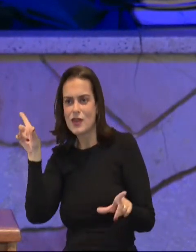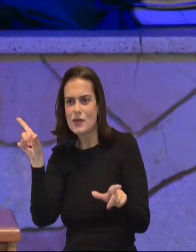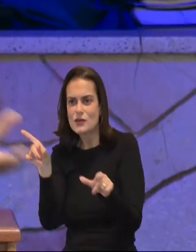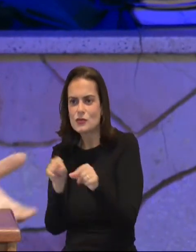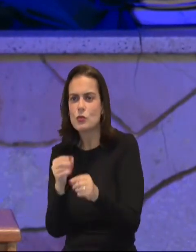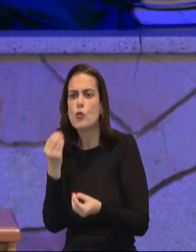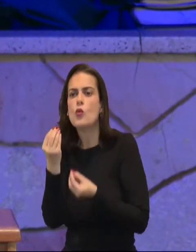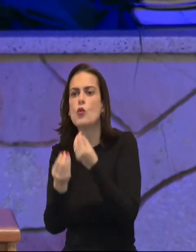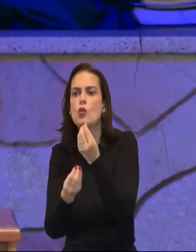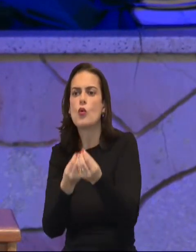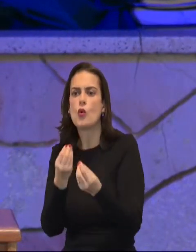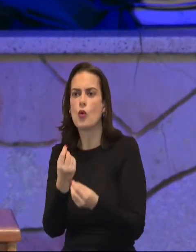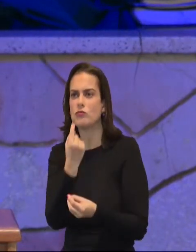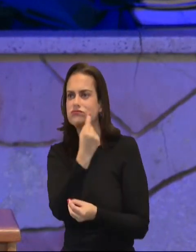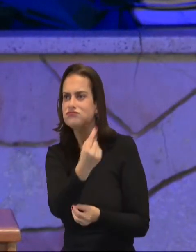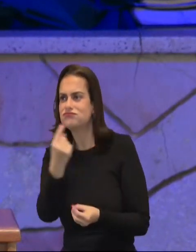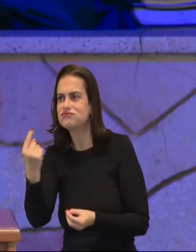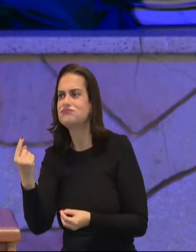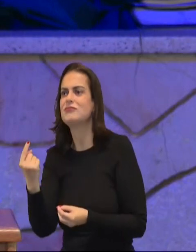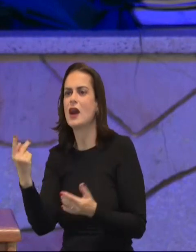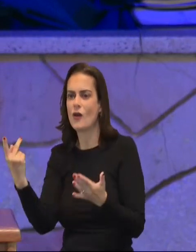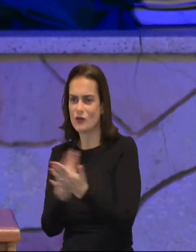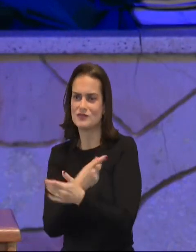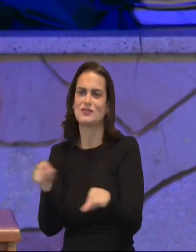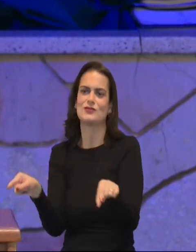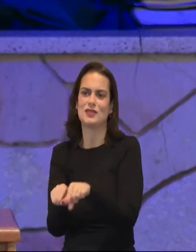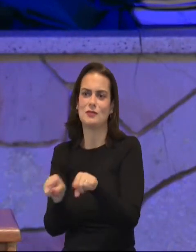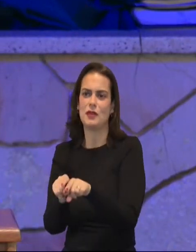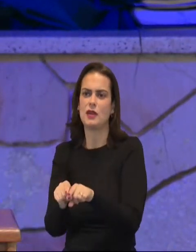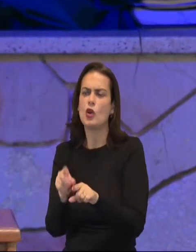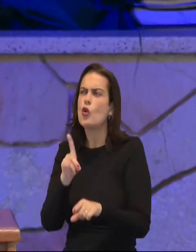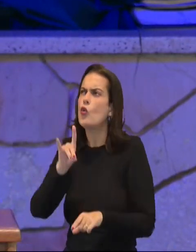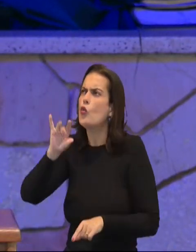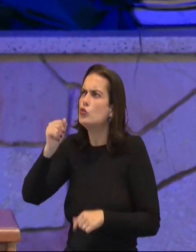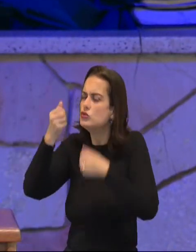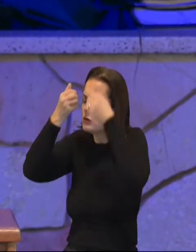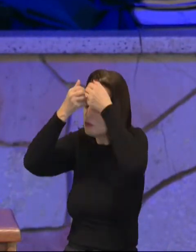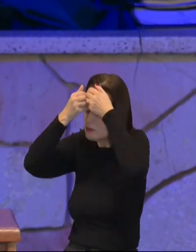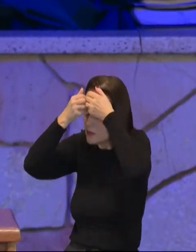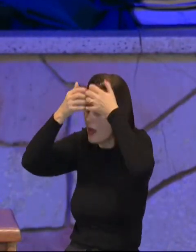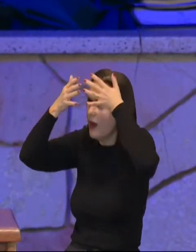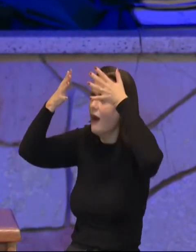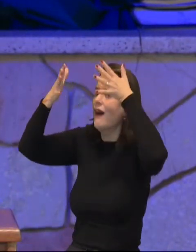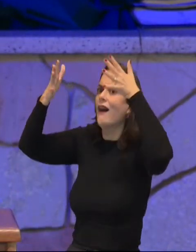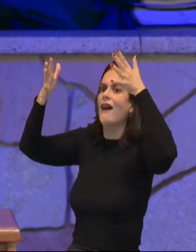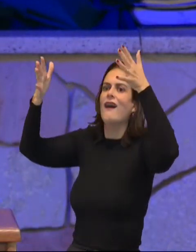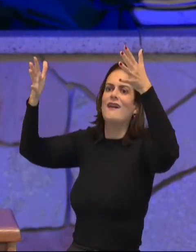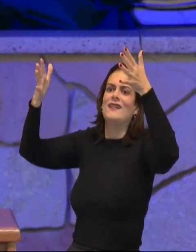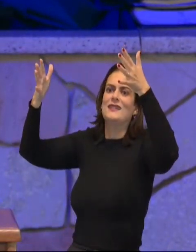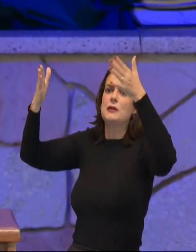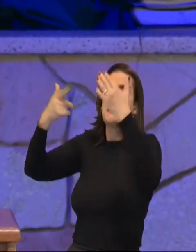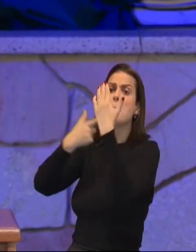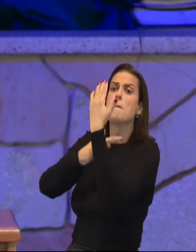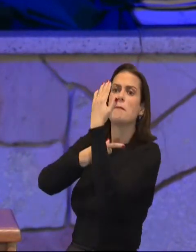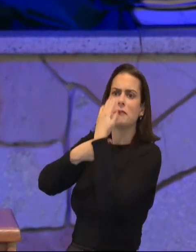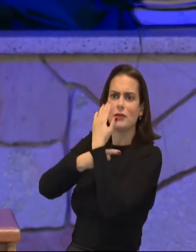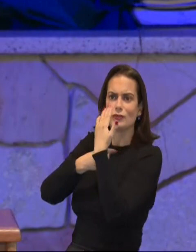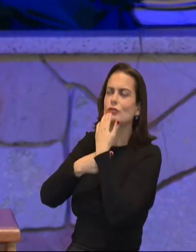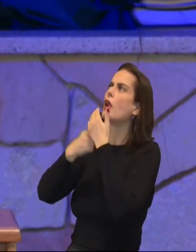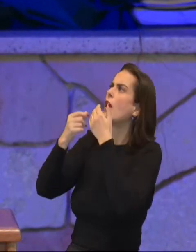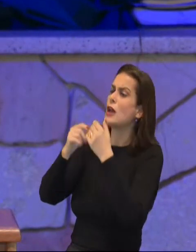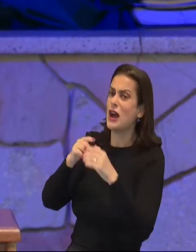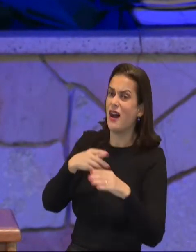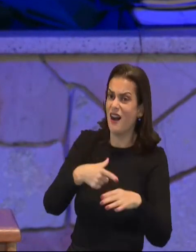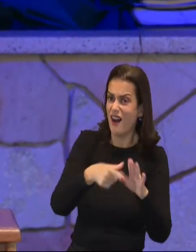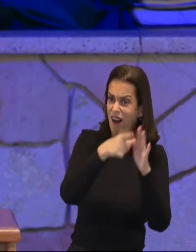do que aconteceu com cada um de nós. Nós despertamos um dia, nós pedimos luz porque em trevas